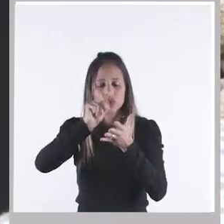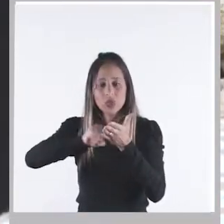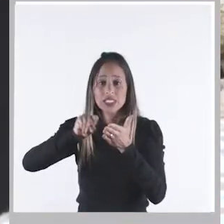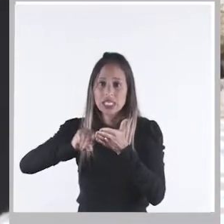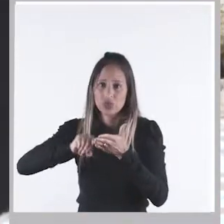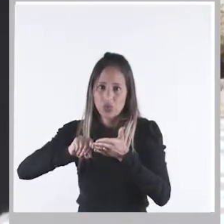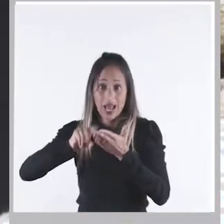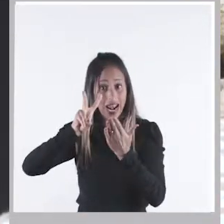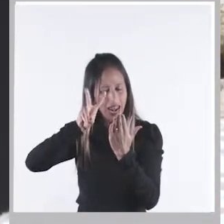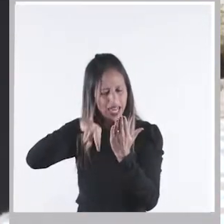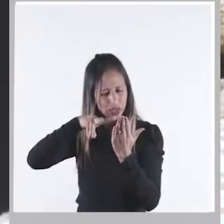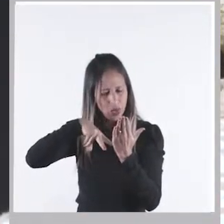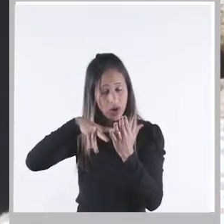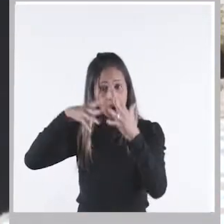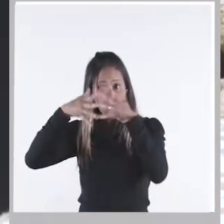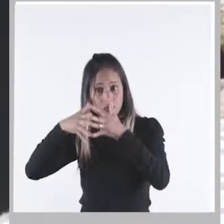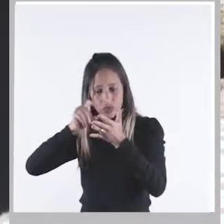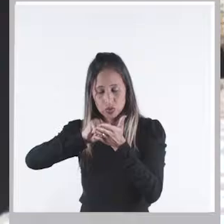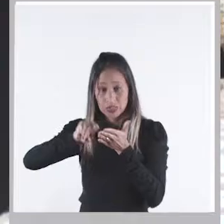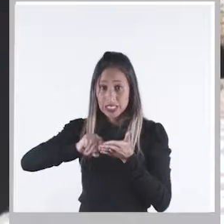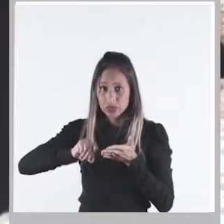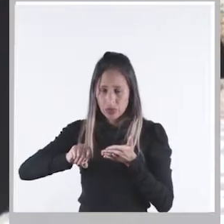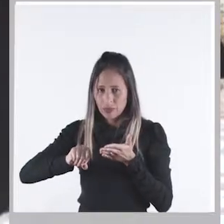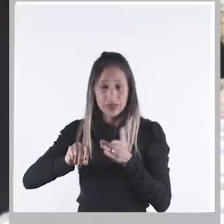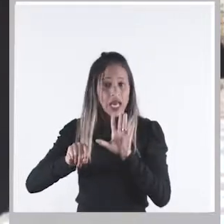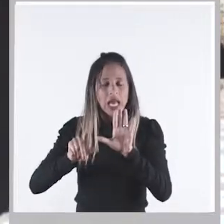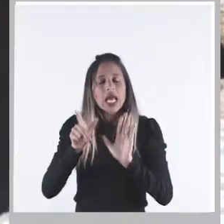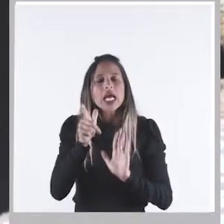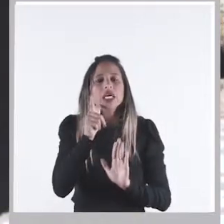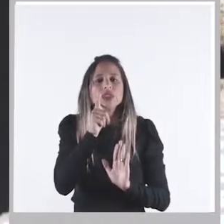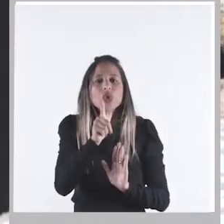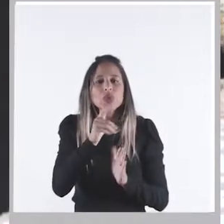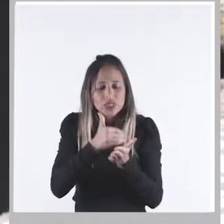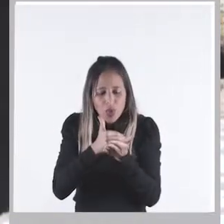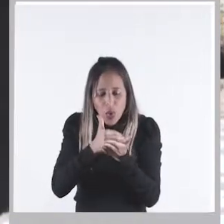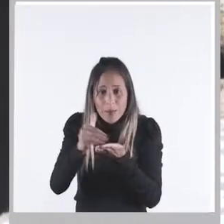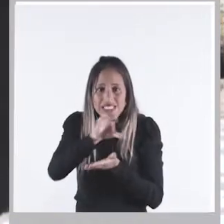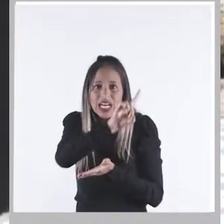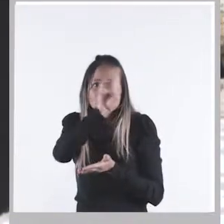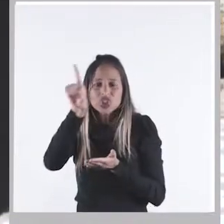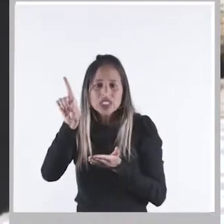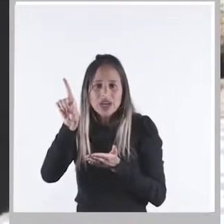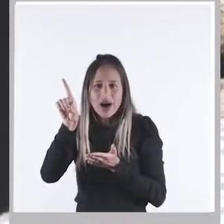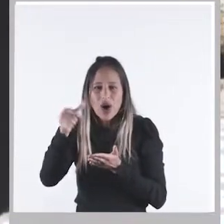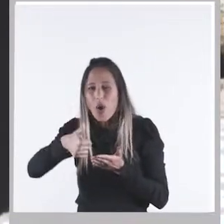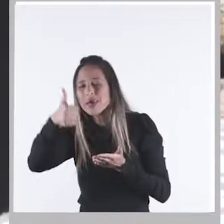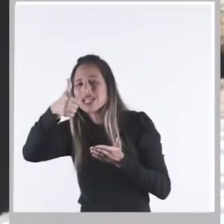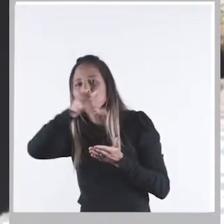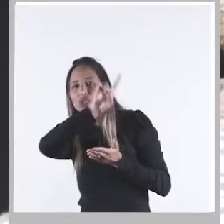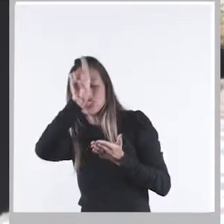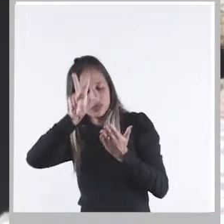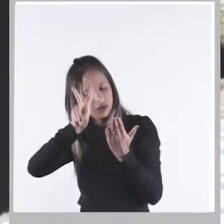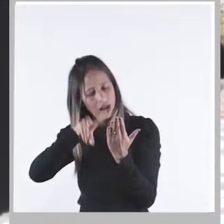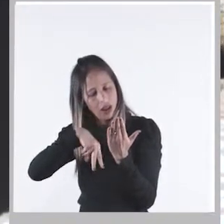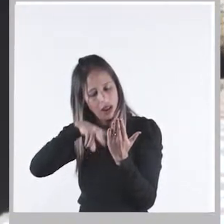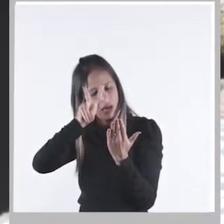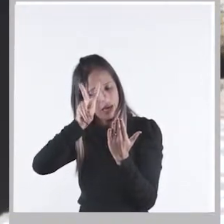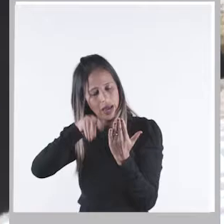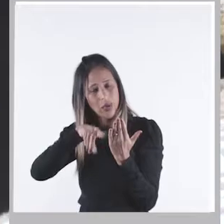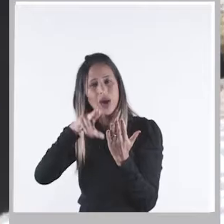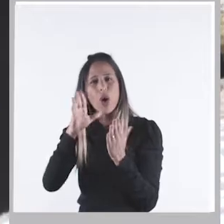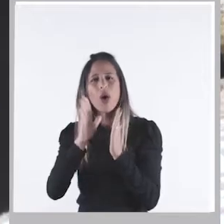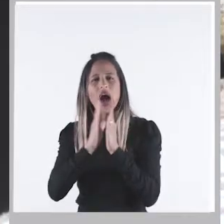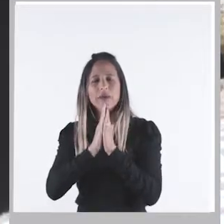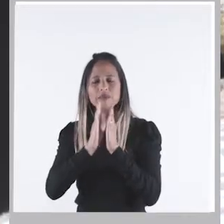escritora, né? Eu falo assim, eu não consigo começar meu dia sem ler, né? Então, assim, a leitura para mim é uma